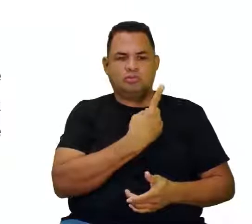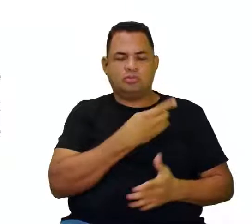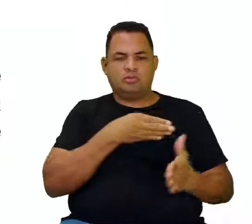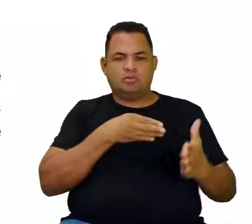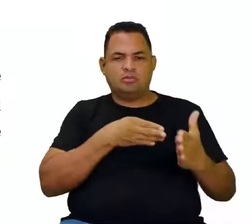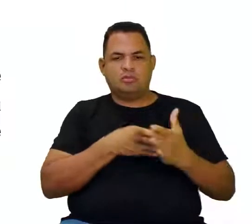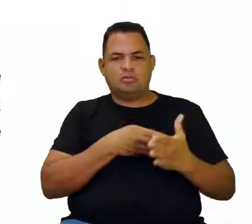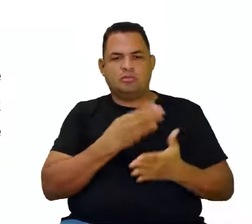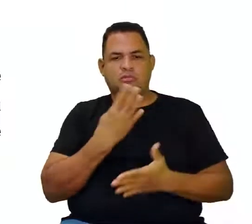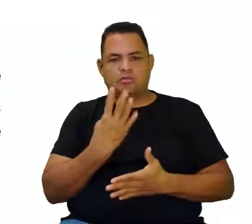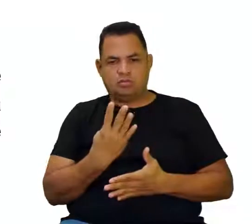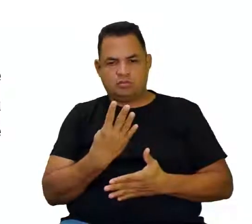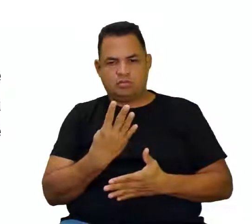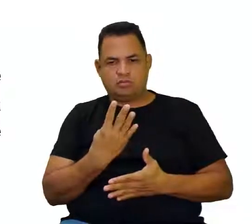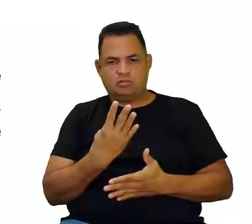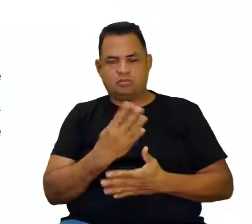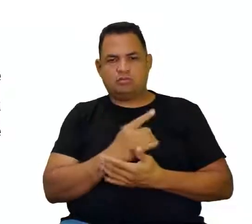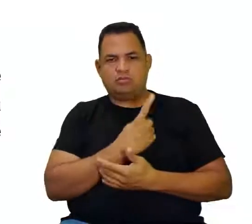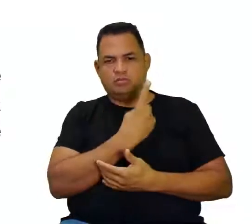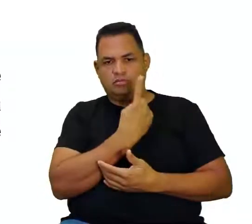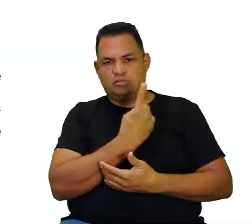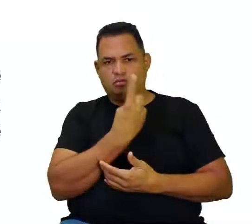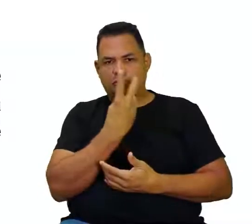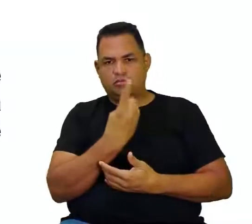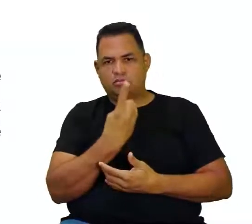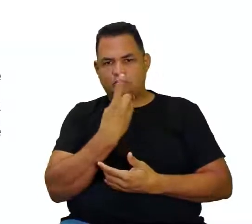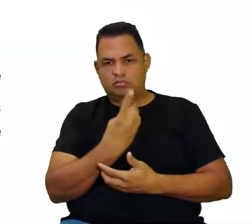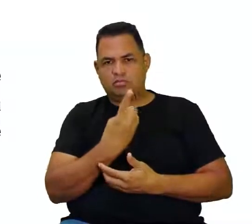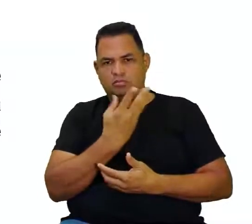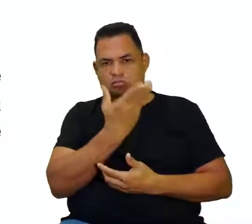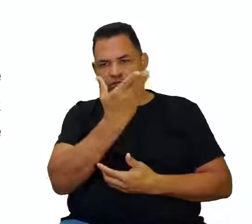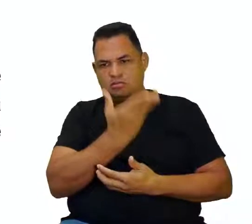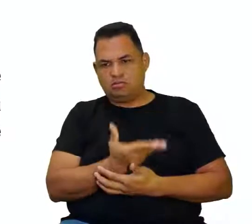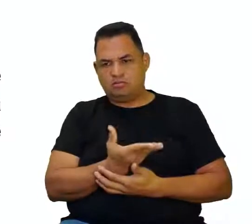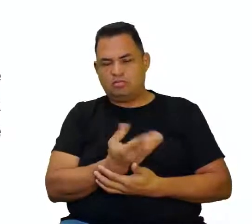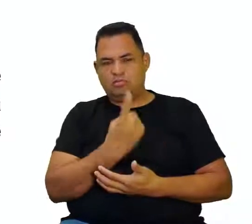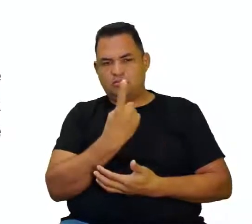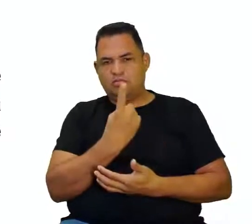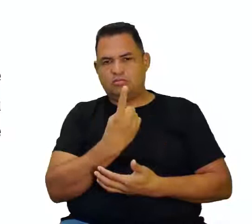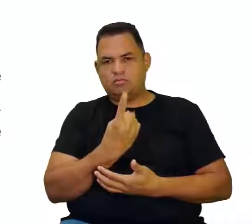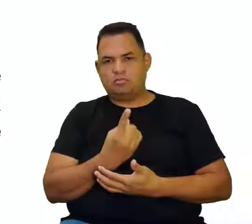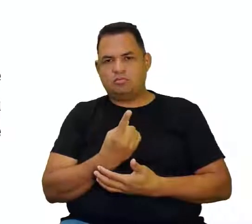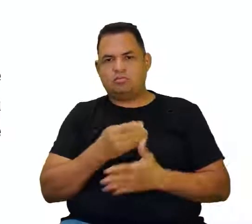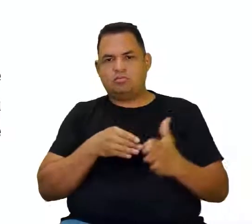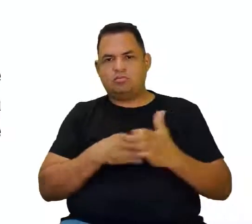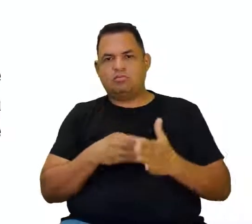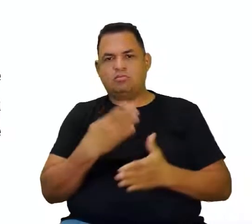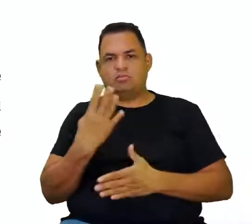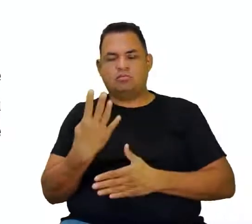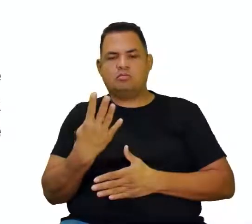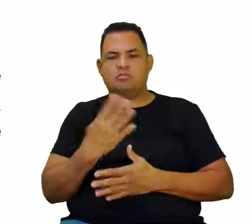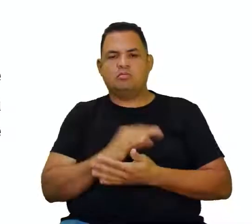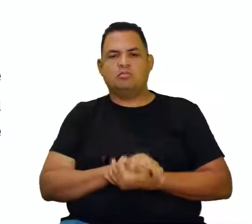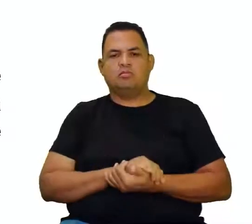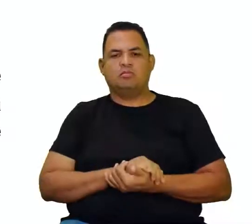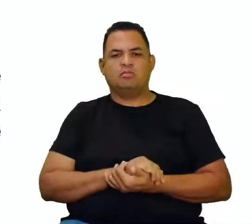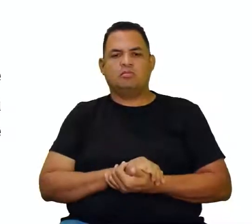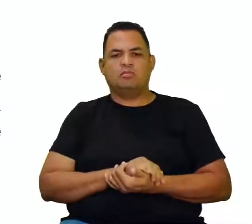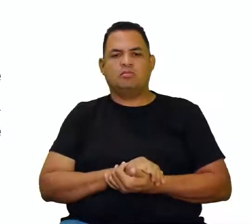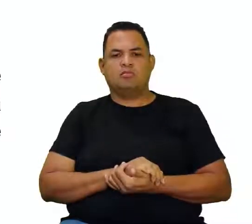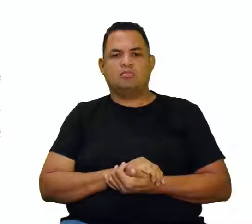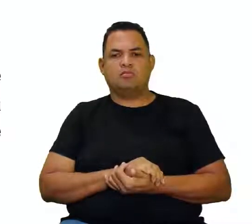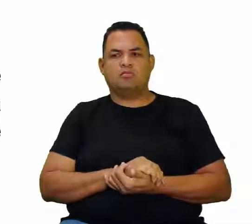1 a 4, são essas transições aqui, ó, representadas de 1 a 4,